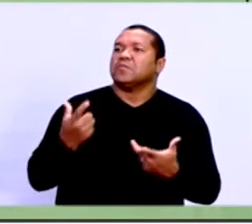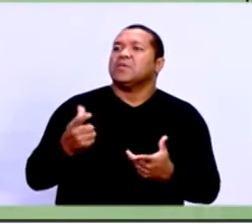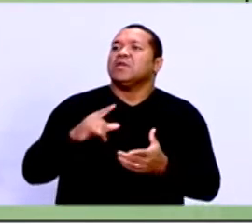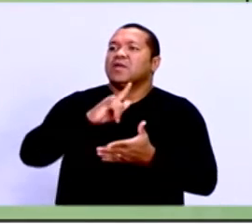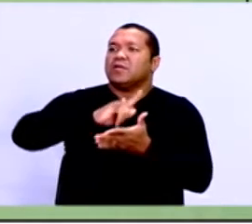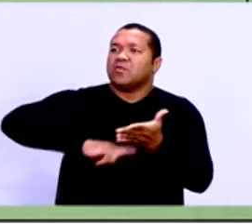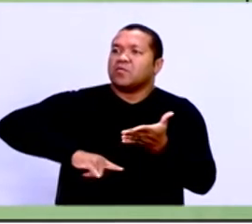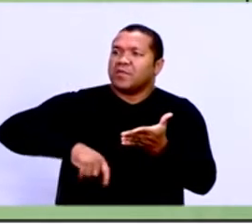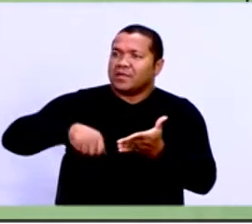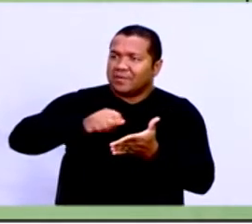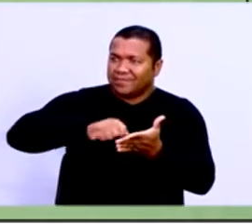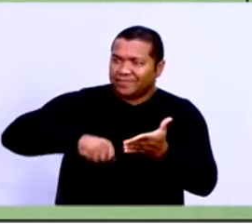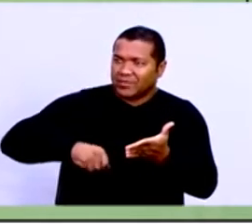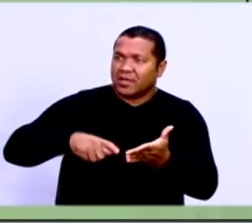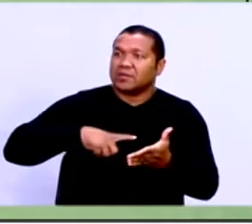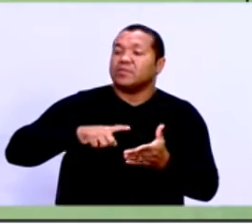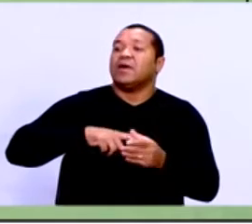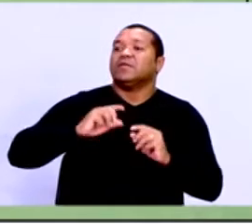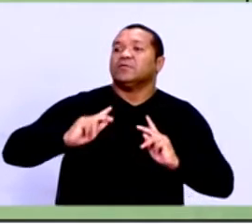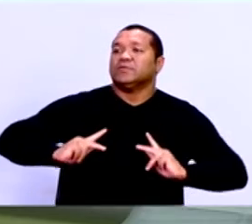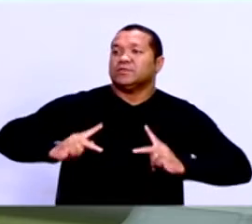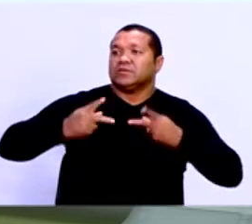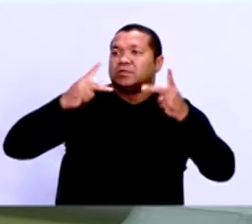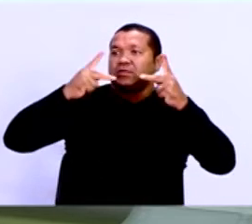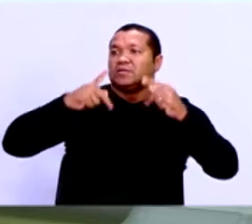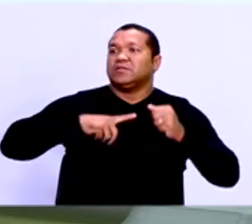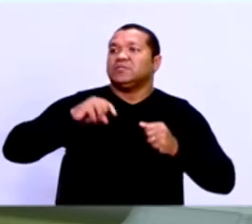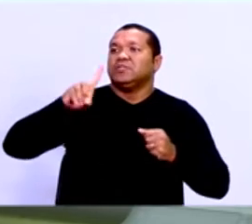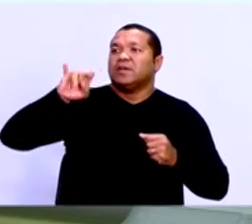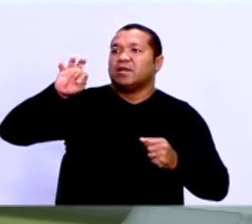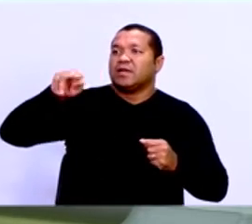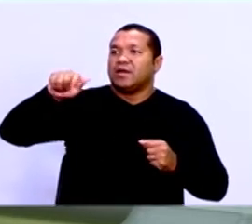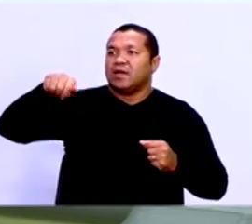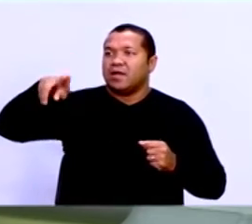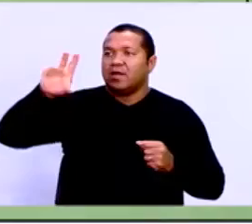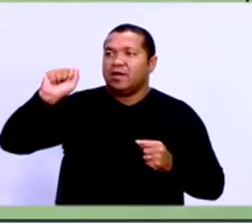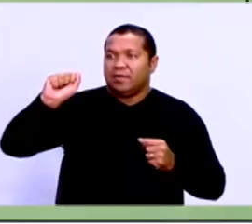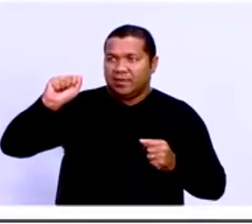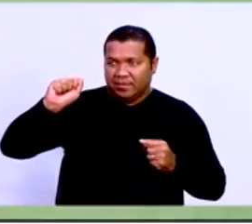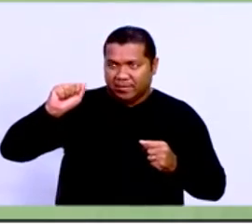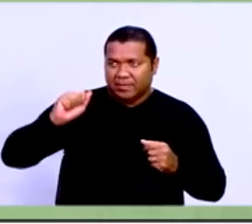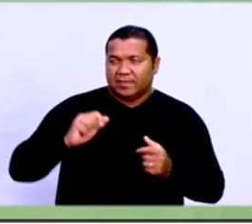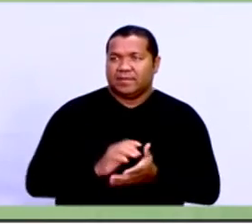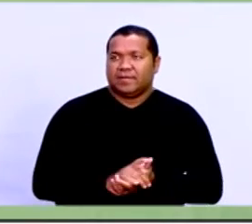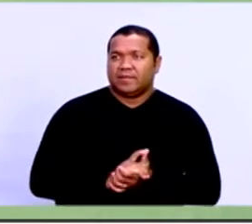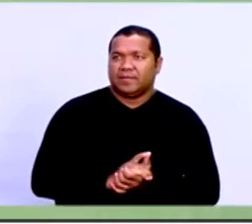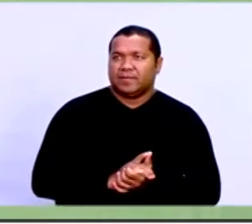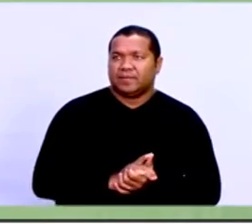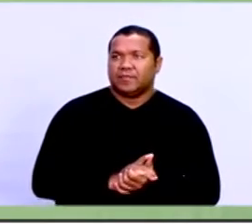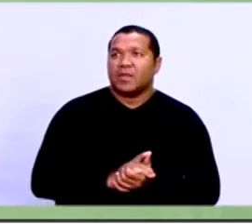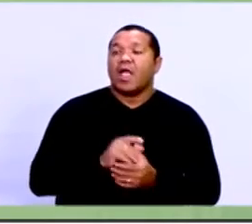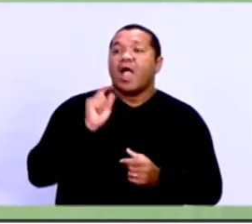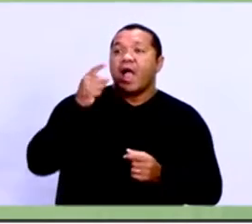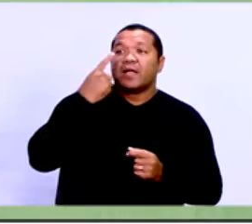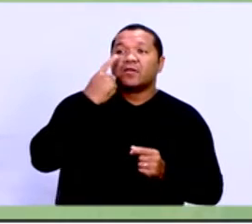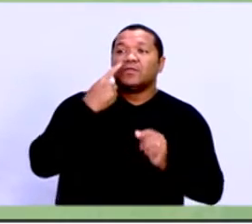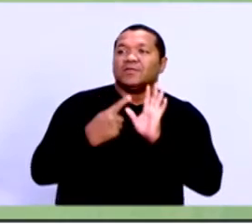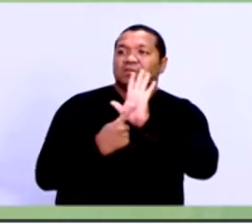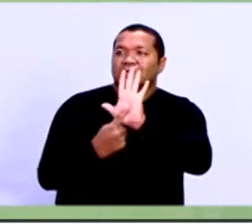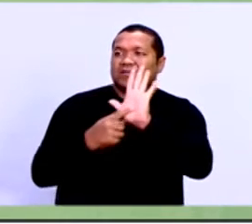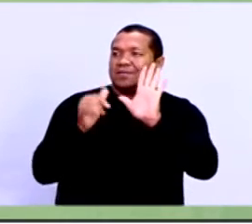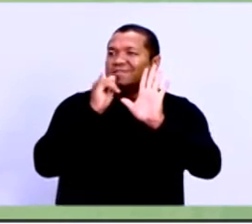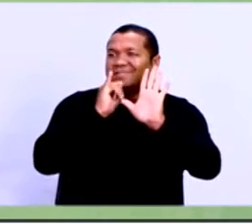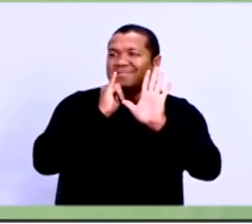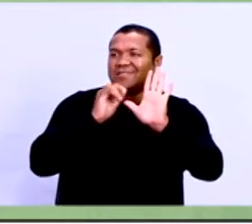que a parte do ml os diagramas que o sistema vai utilizar aqui eu coloquei pra vocês um